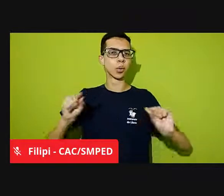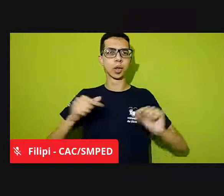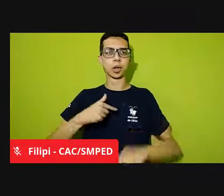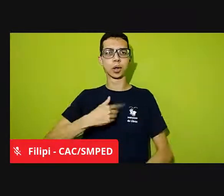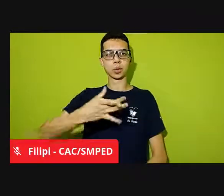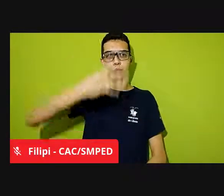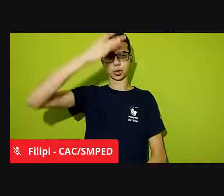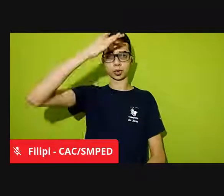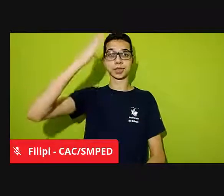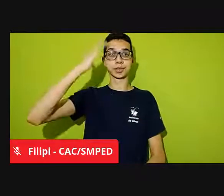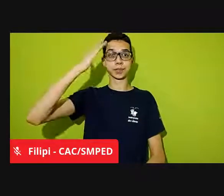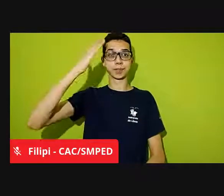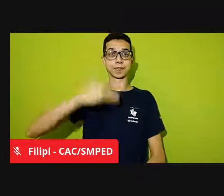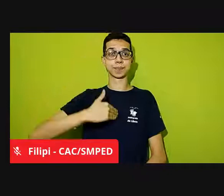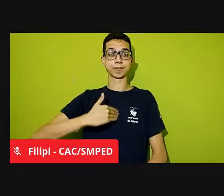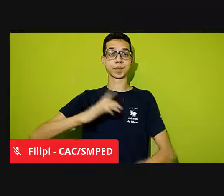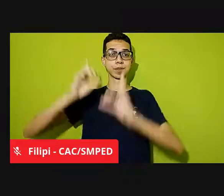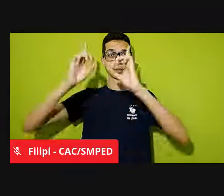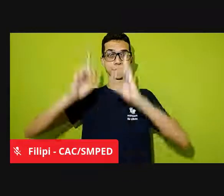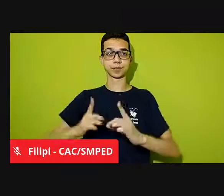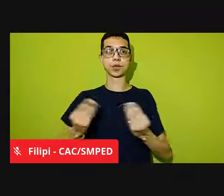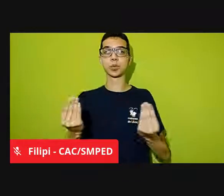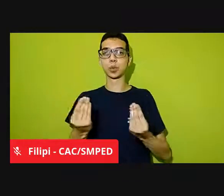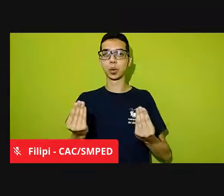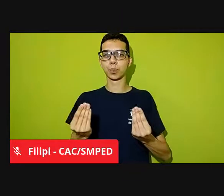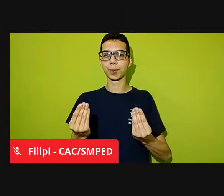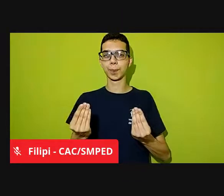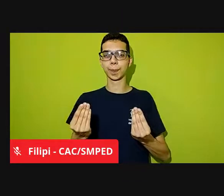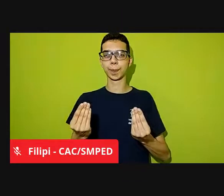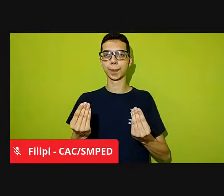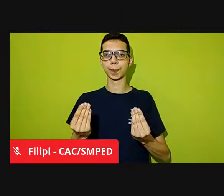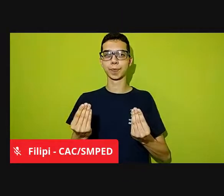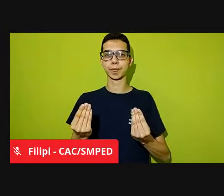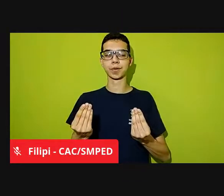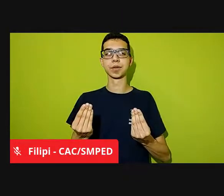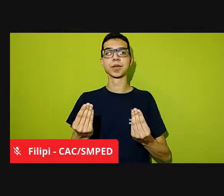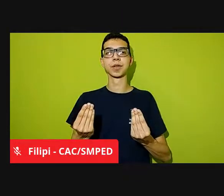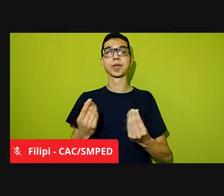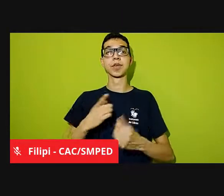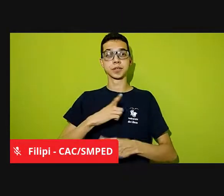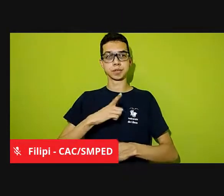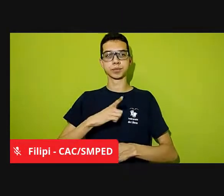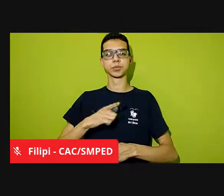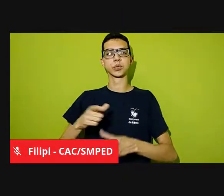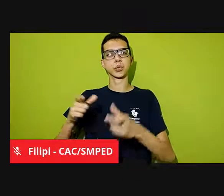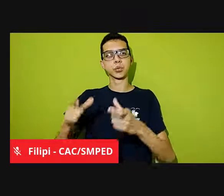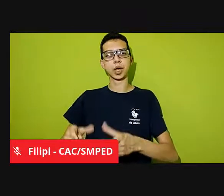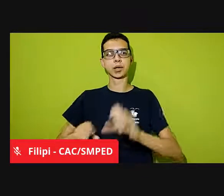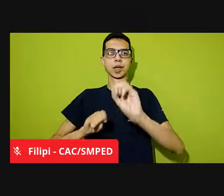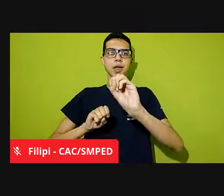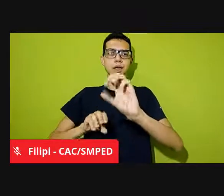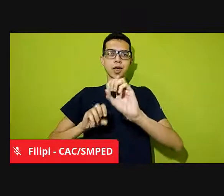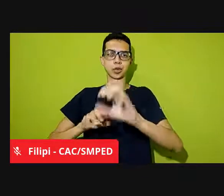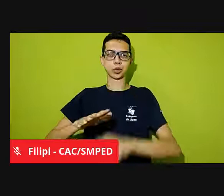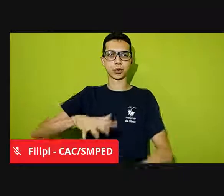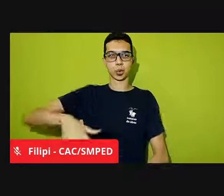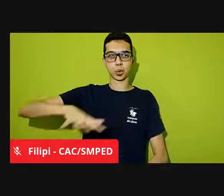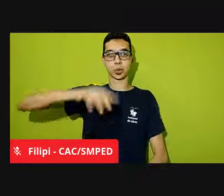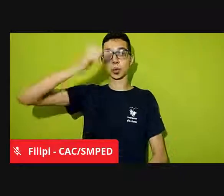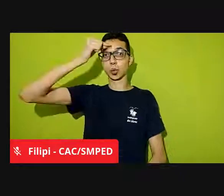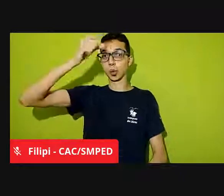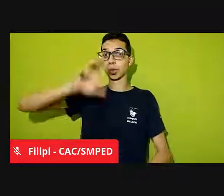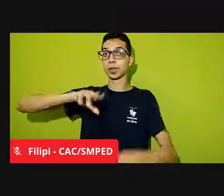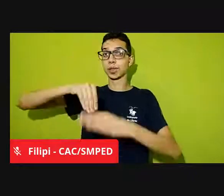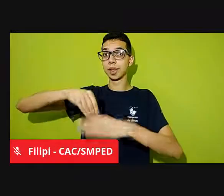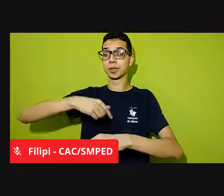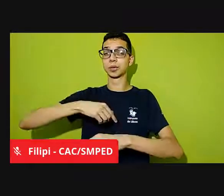da dimensão social da minha deficiência a partir de uma prática de mediação, uma prática educativa, dentro de um espaço cultural,